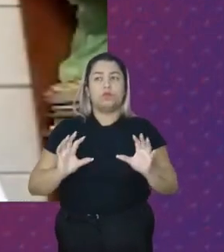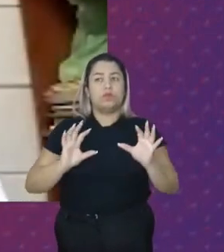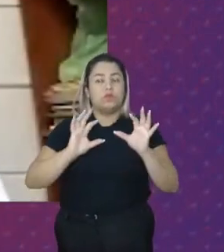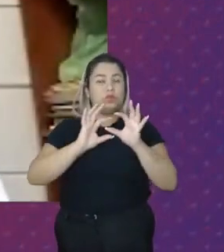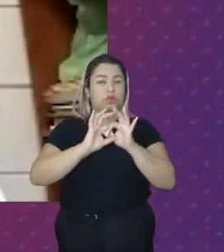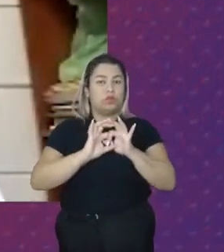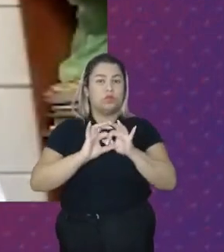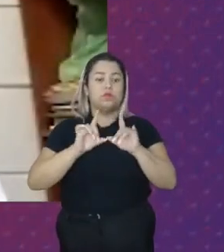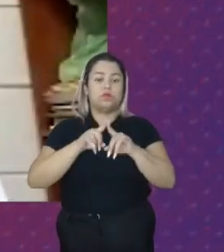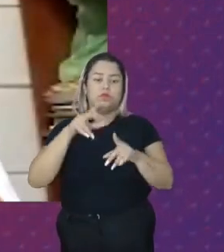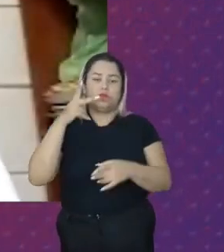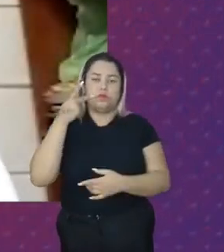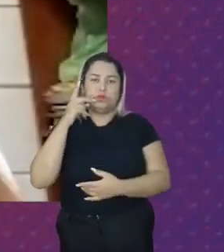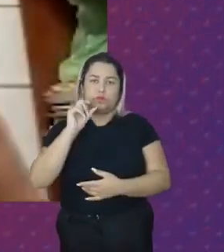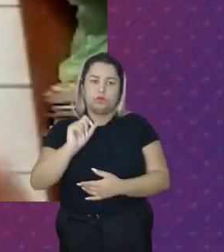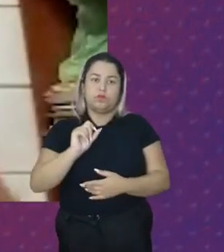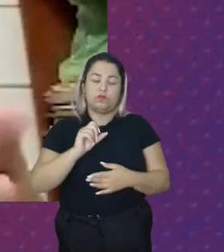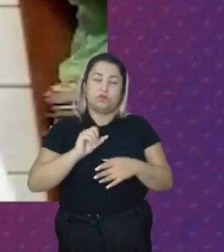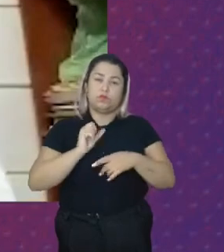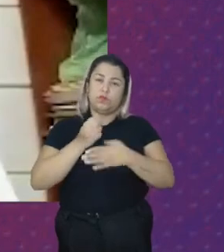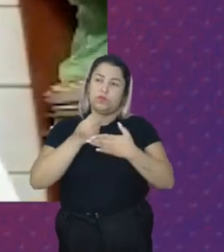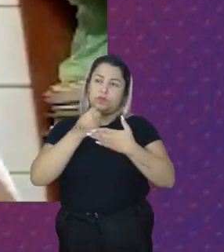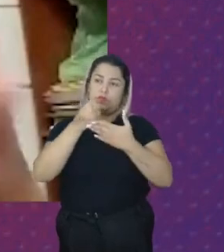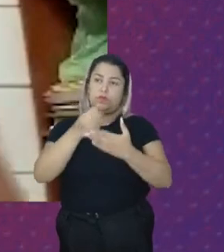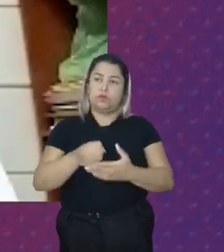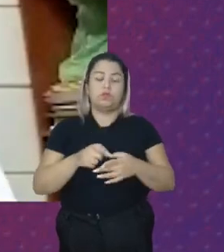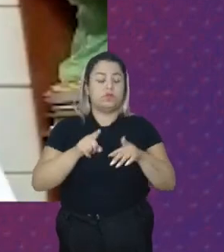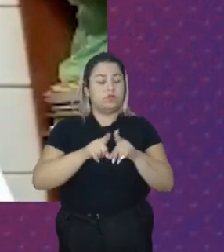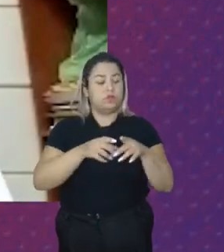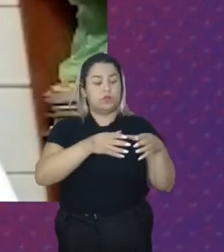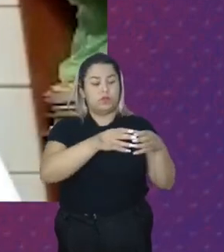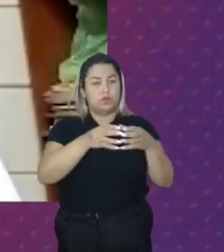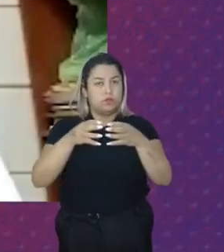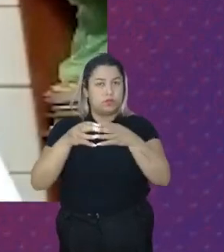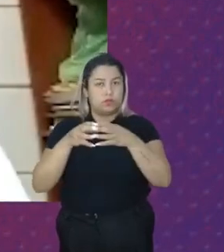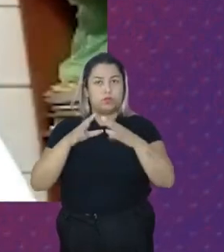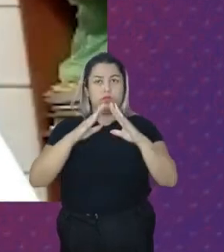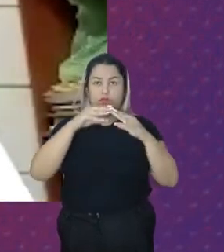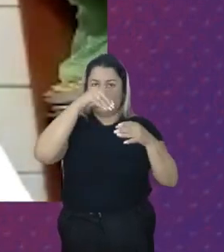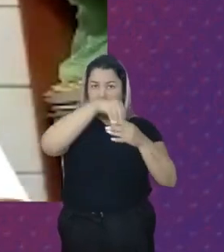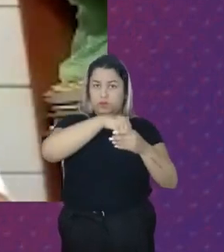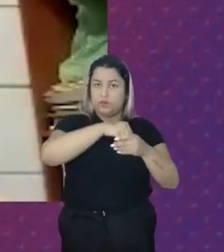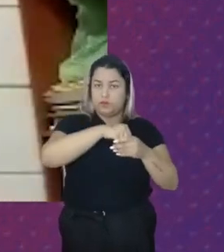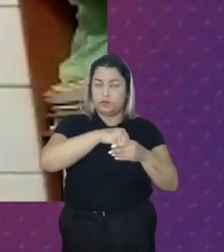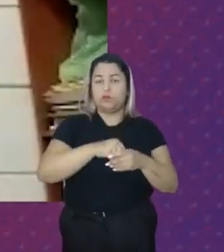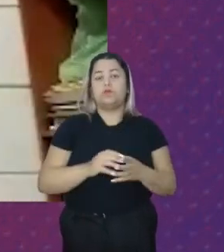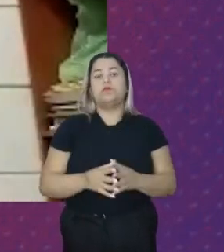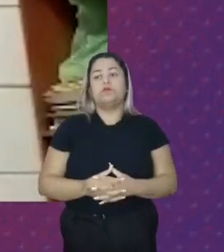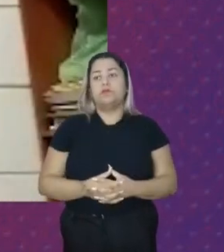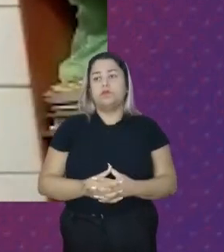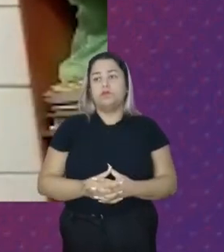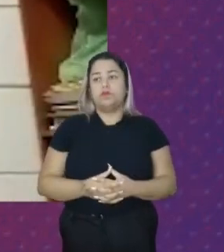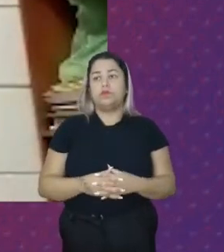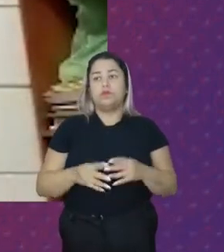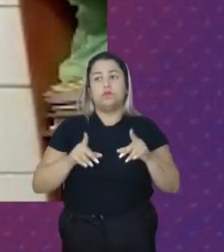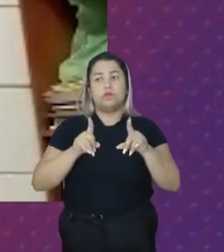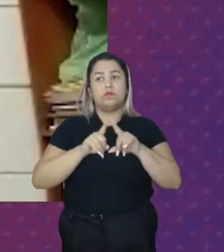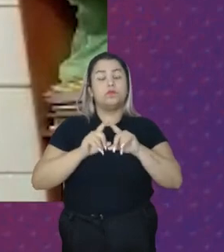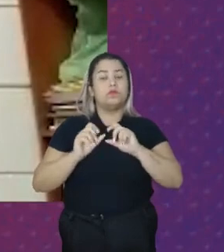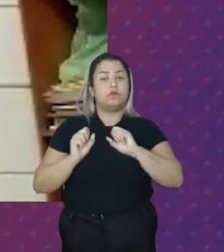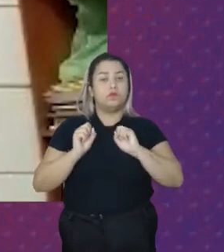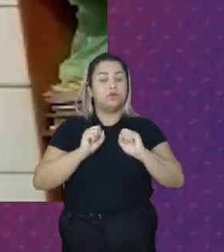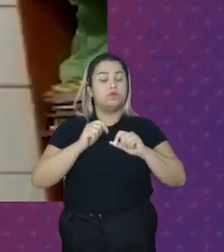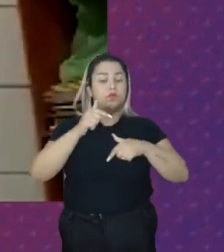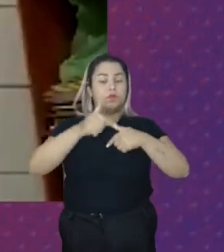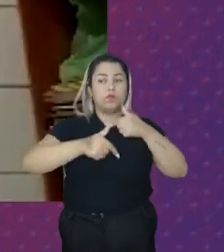melhorar Para que os empregadores Volquem a contratar Trabalhadoras domésticas Ok Não desperderem Também os seus Pós-juntos do trabalho